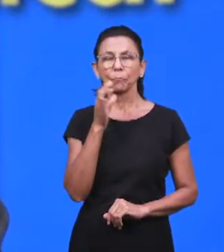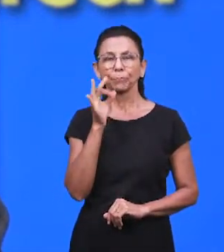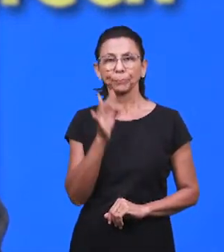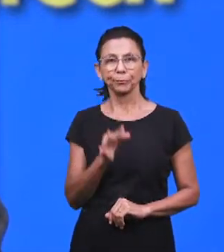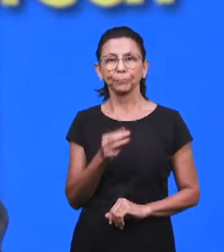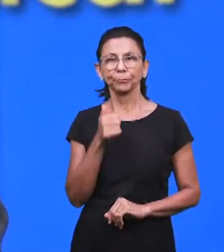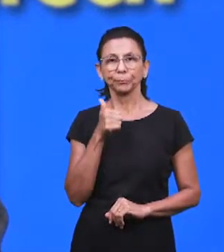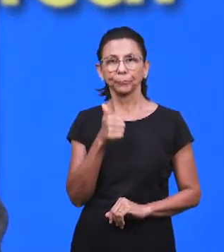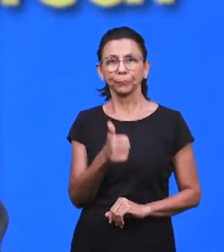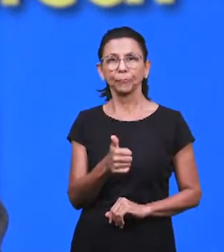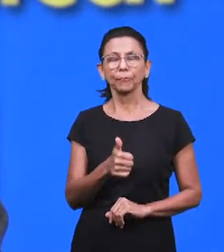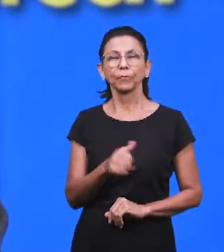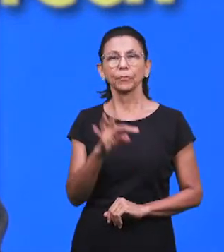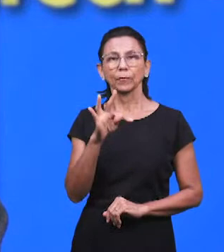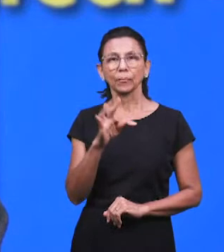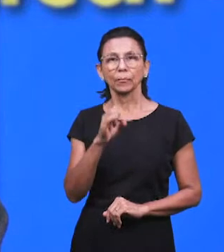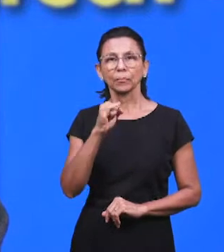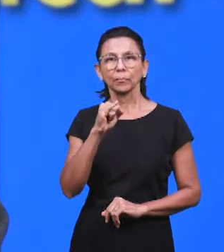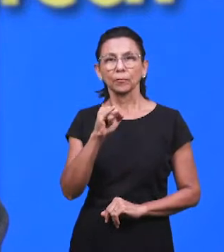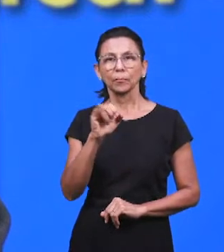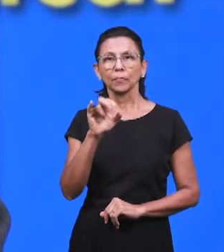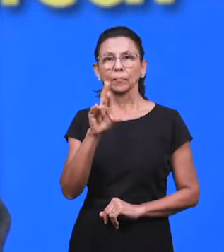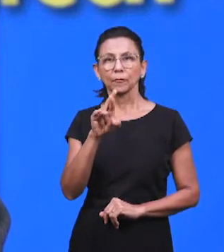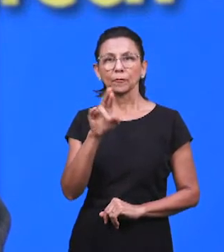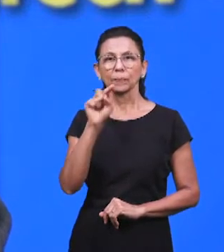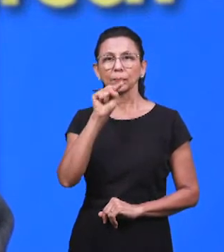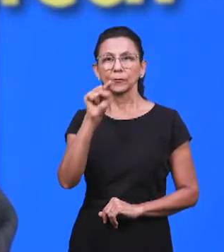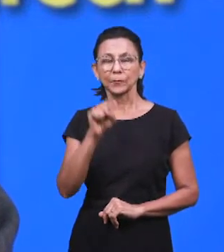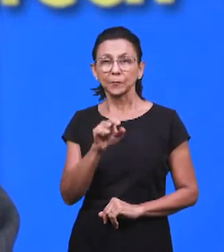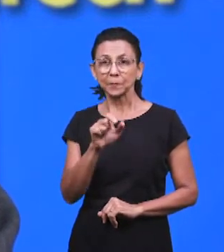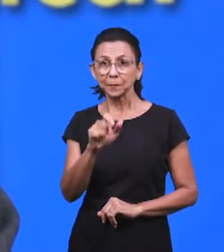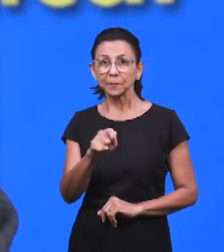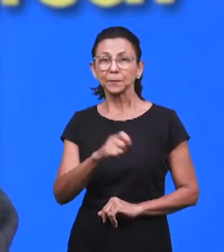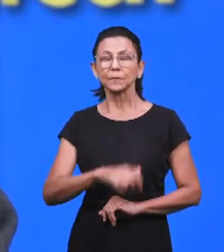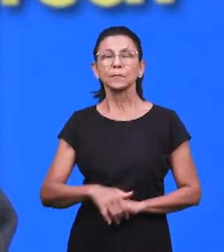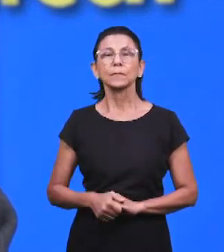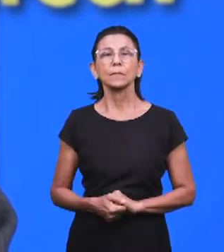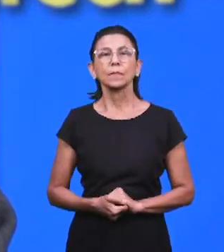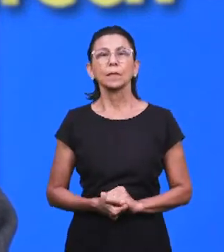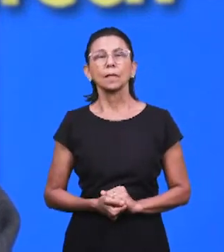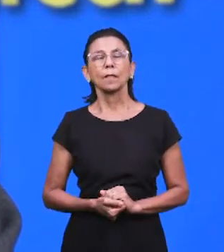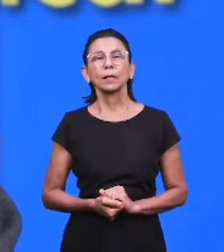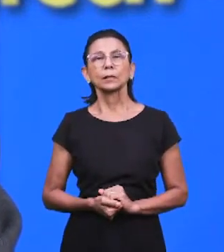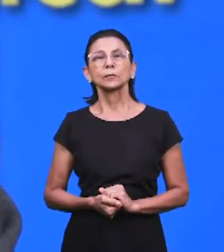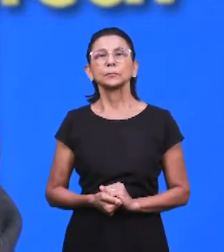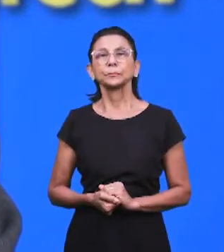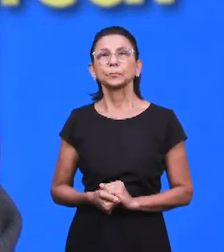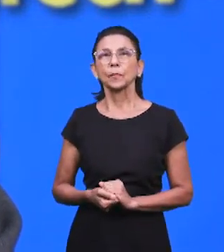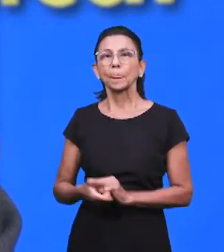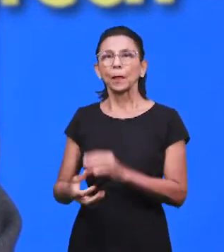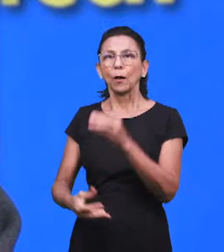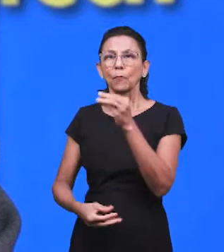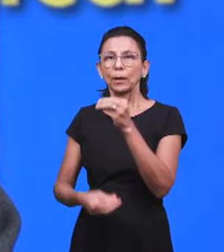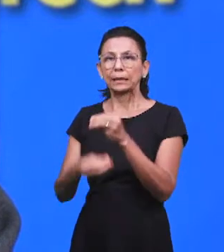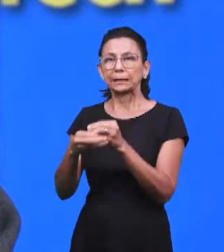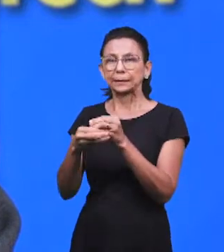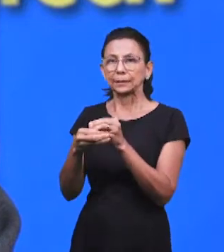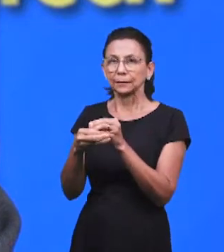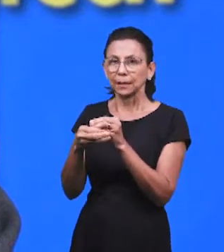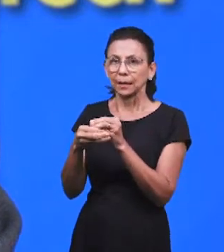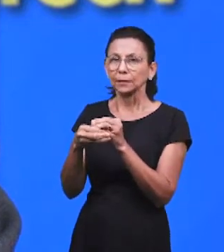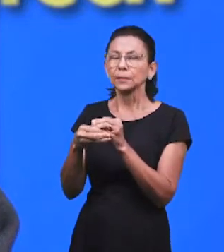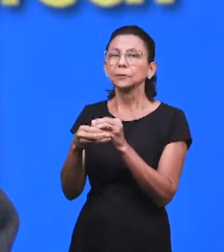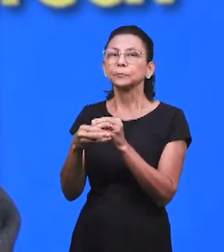sua resposta, porque Tirsá é realmente uma cidade que foi incorporada a Israel, né, por uma batalha feita